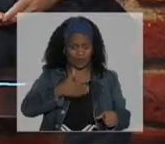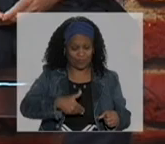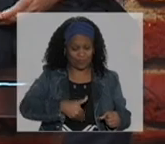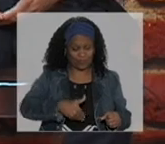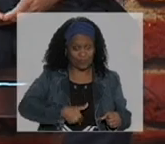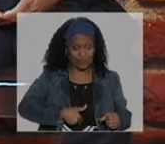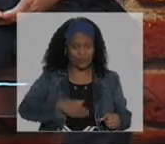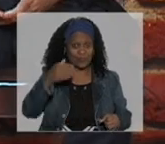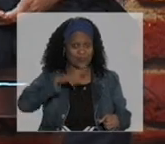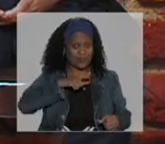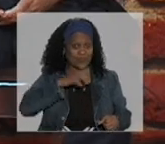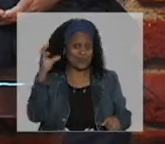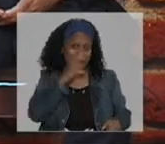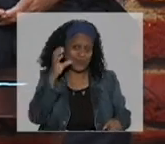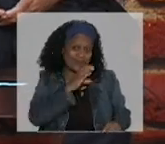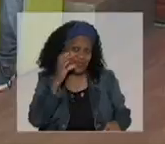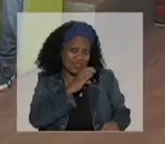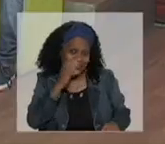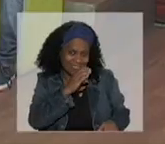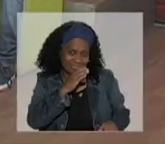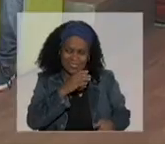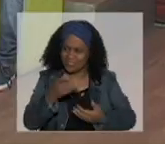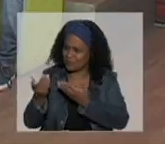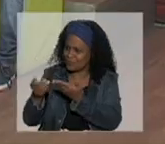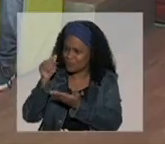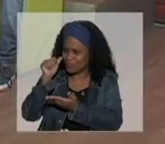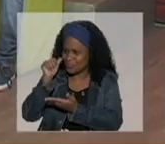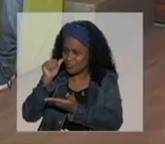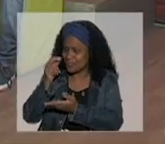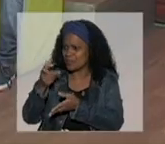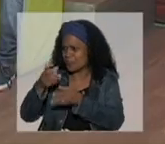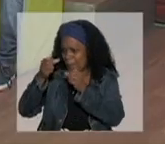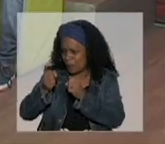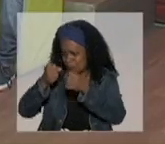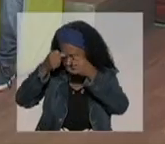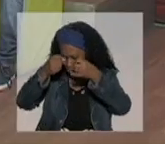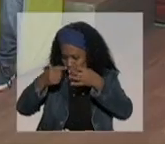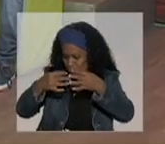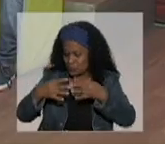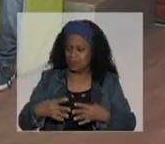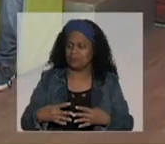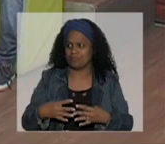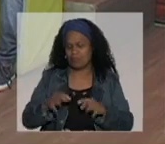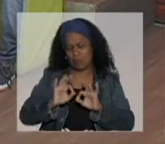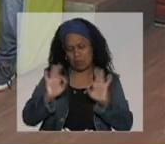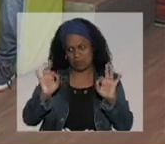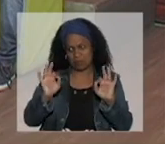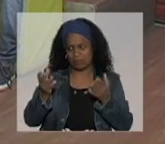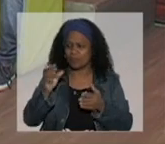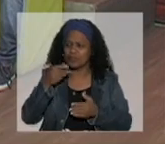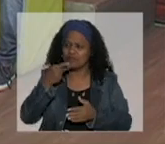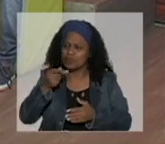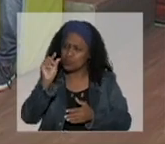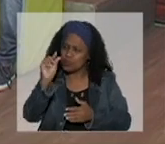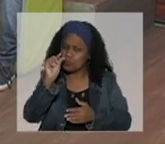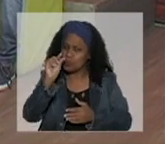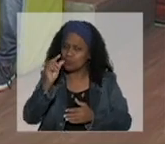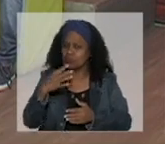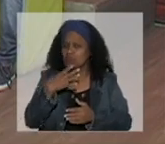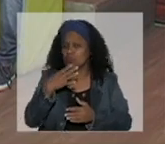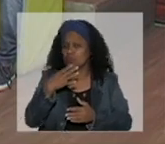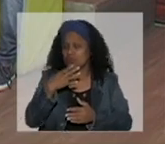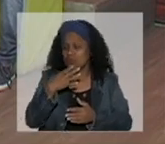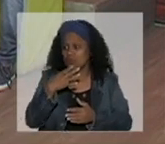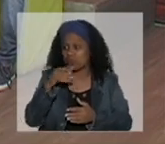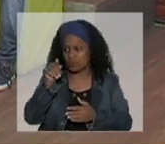tem pressa. Né, Jennifer, você que participa da Ação da Cidadania, acho que pode explicar muito bem isso. Conta um pouquinho, para quem não conhece,